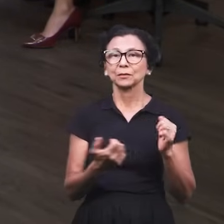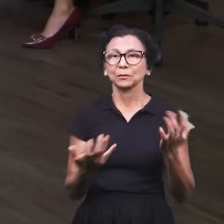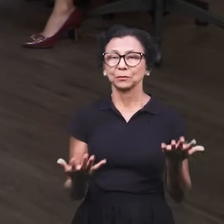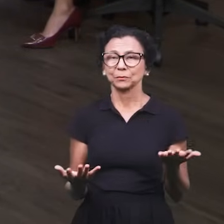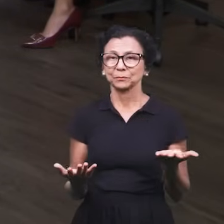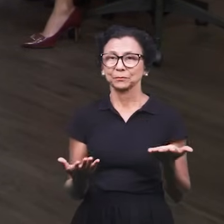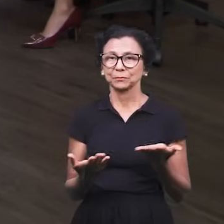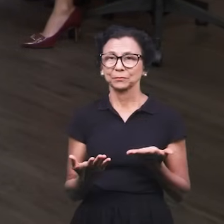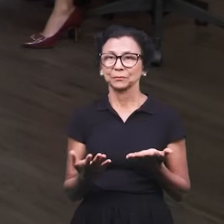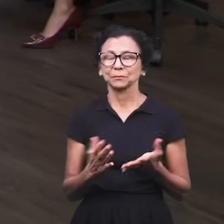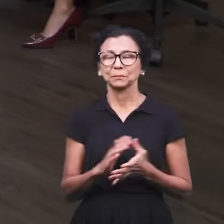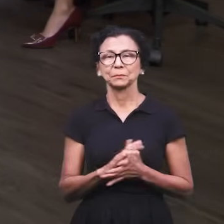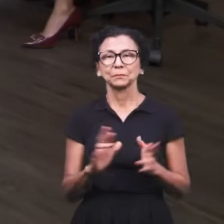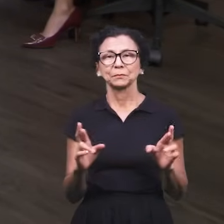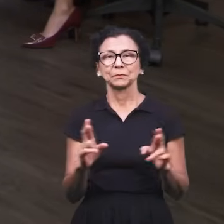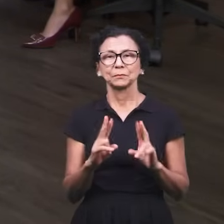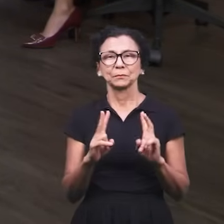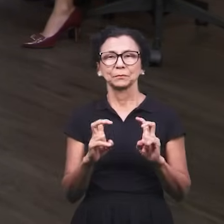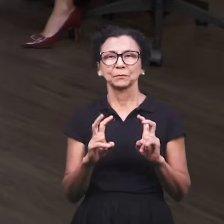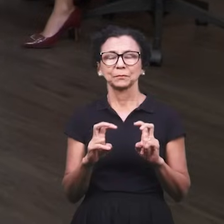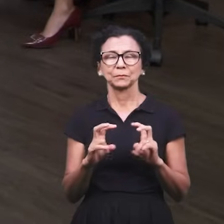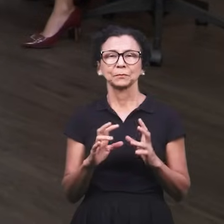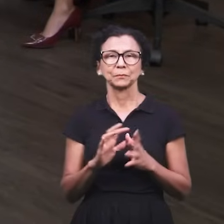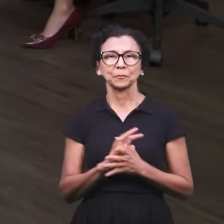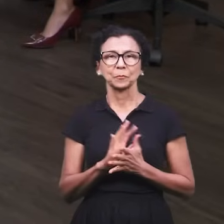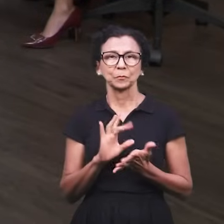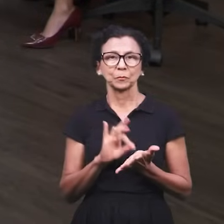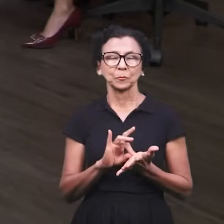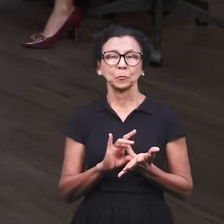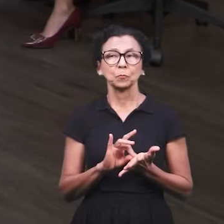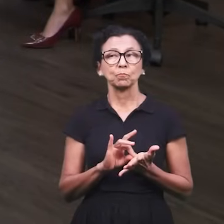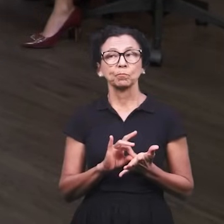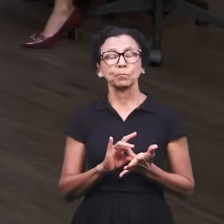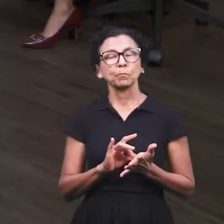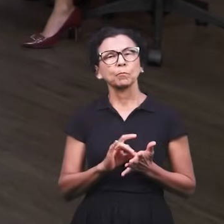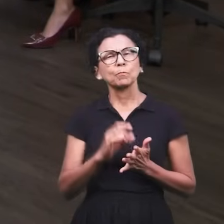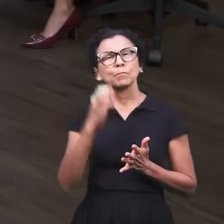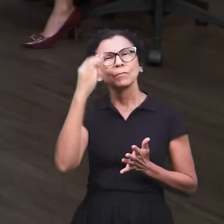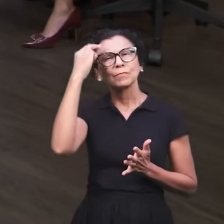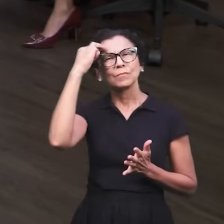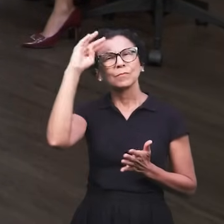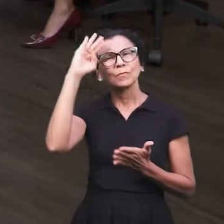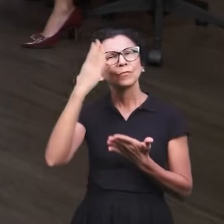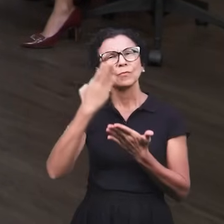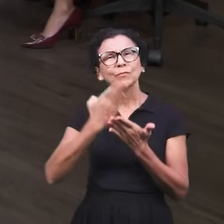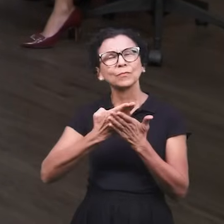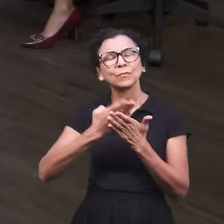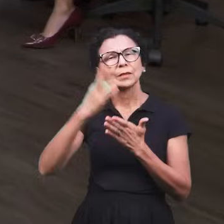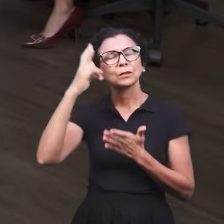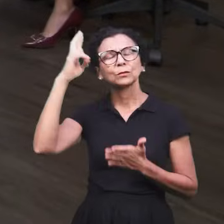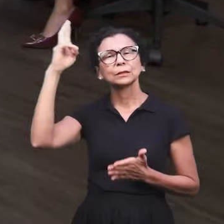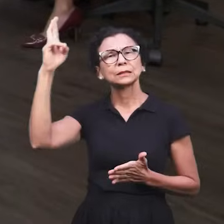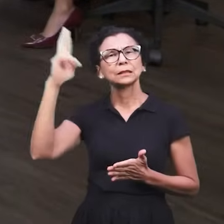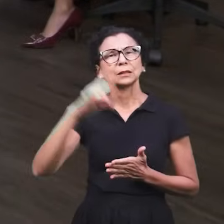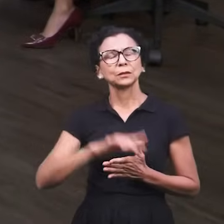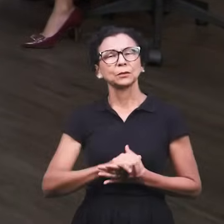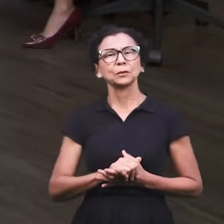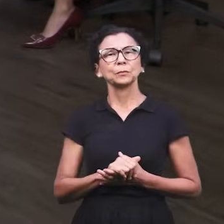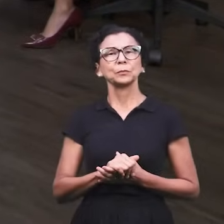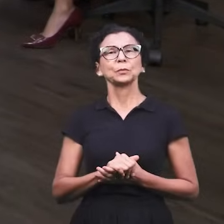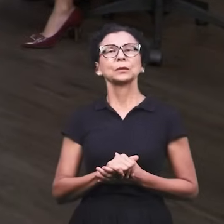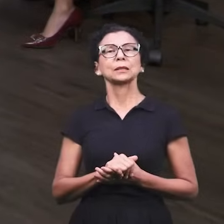aqui hoje. Uma mente firme no Senhor é quem